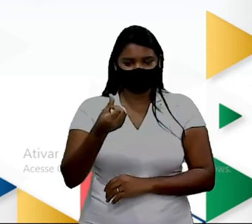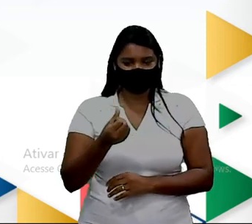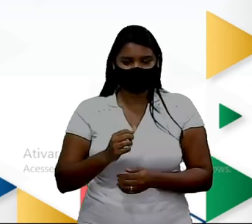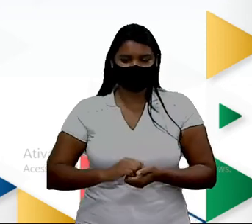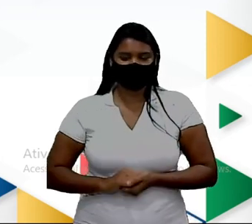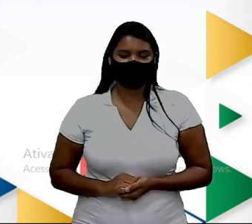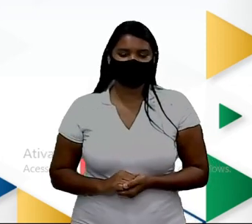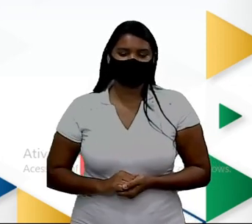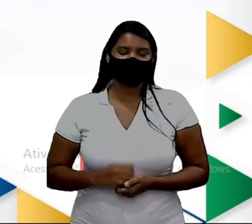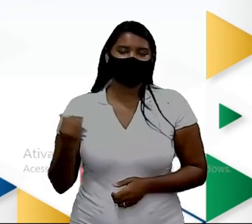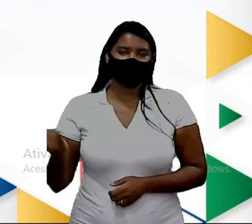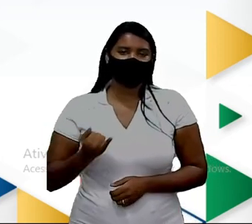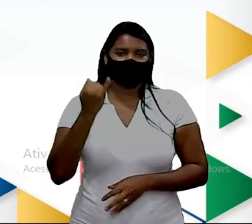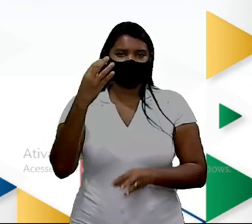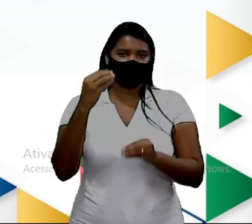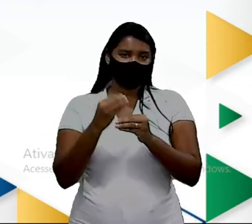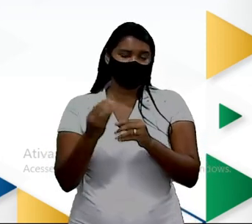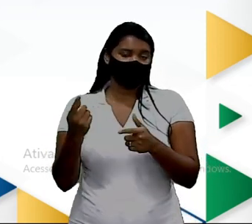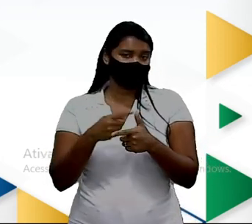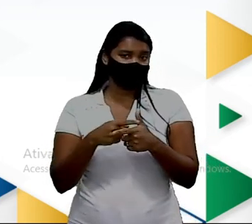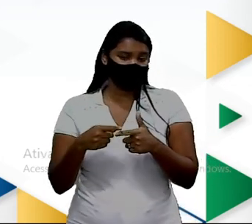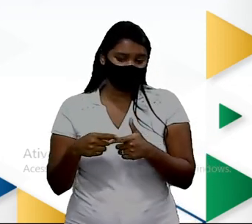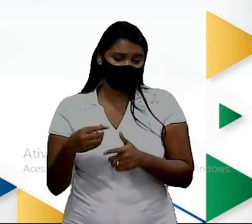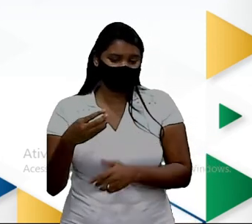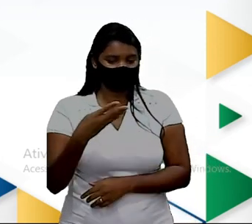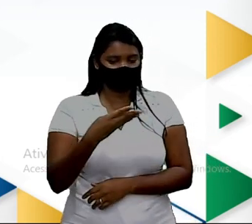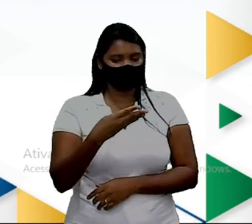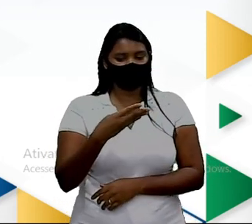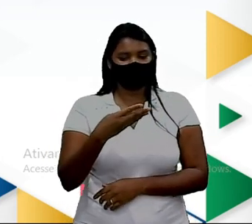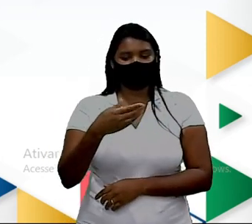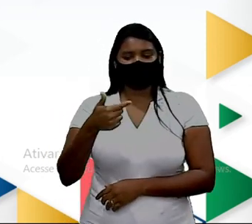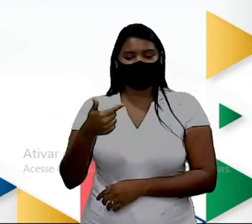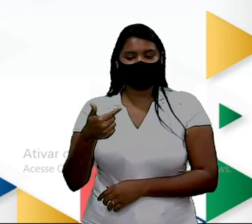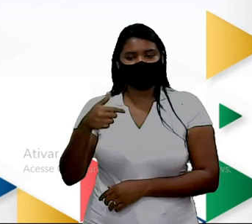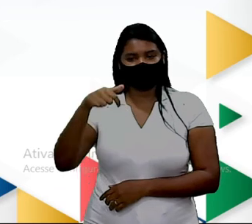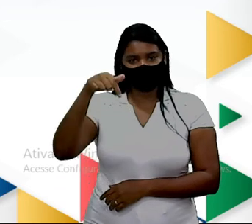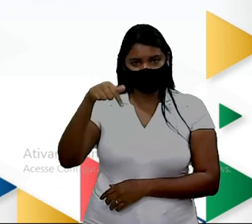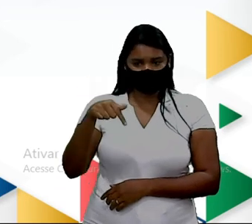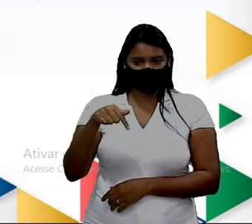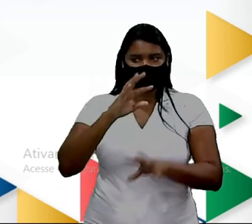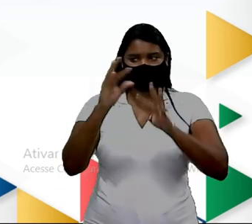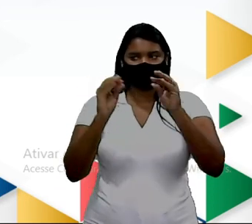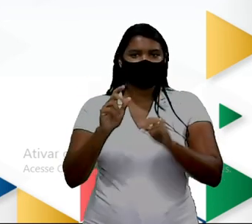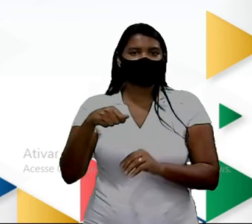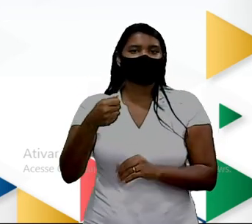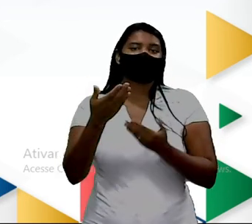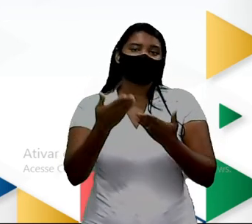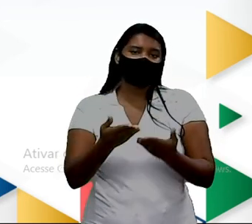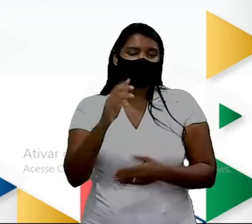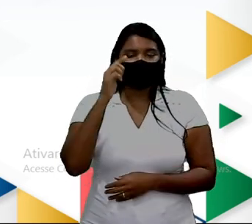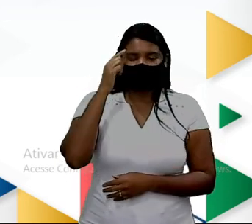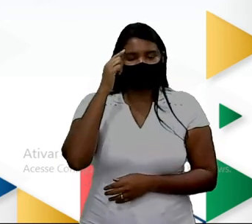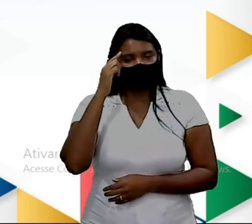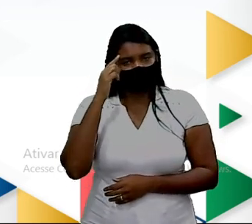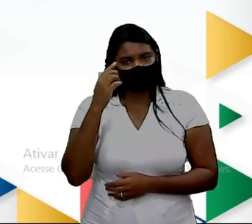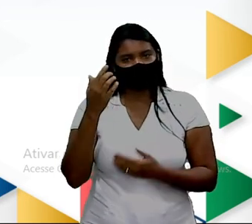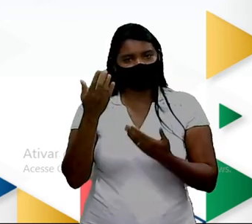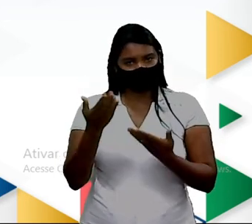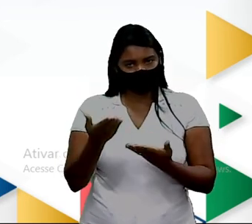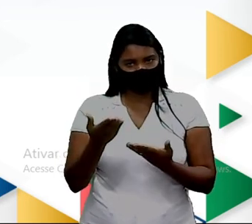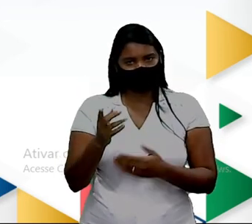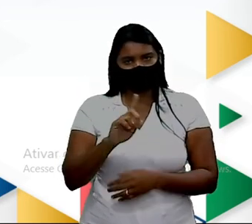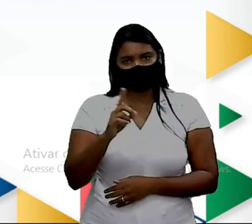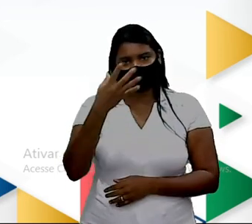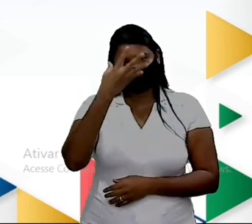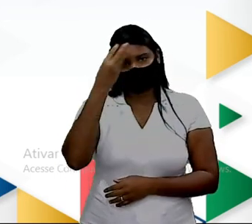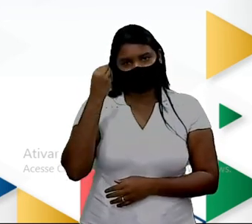tá? O mais importante, divide 42 por 7 e faz o jogo de sinal depois, tá? Se você não tiver dúvida sobre isso. Não